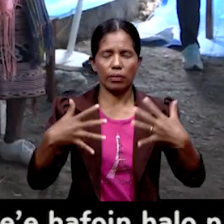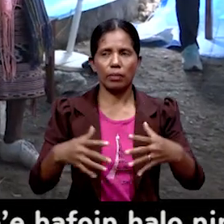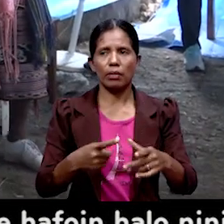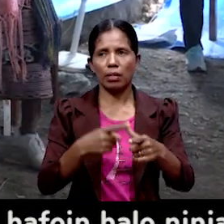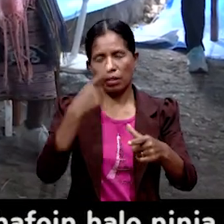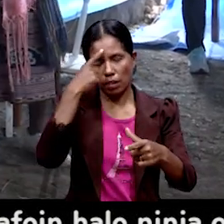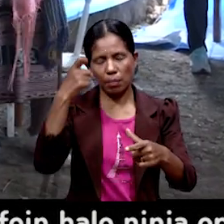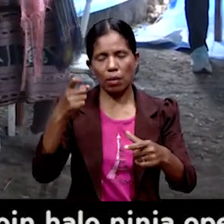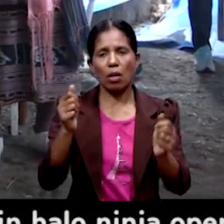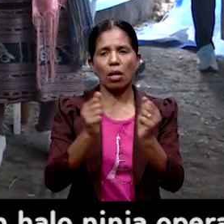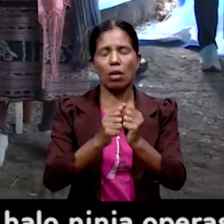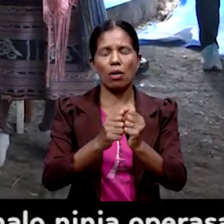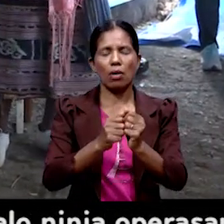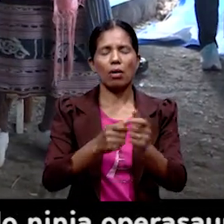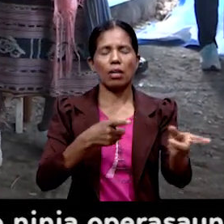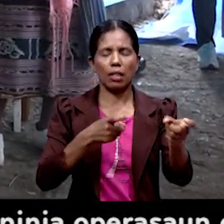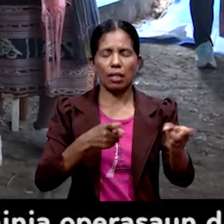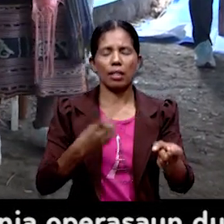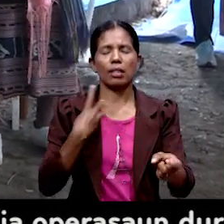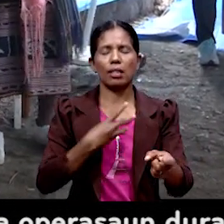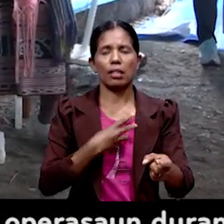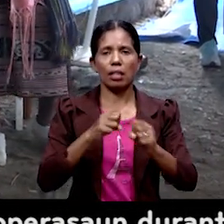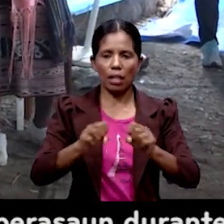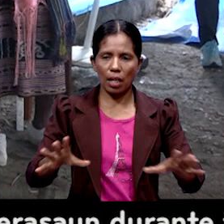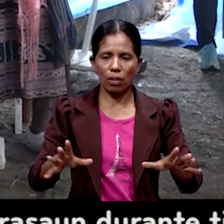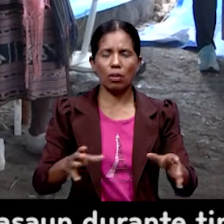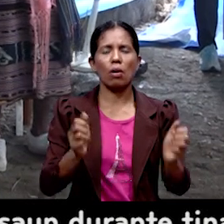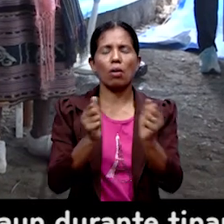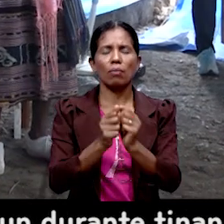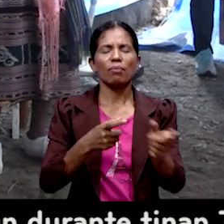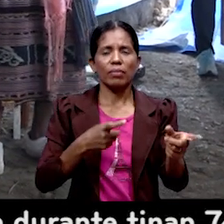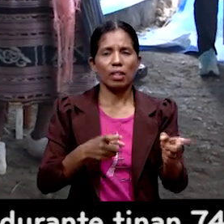aqui de Laco, ao quilo de Ituani, da Torceida.